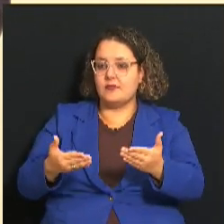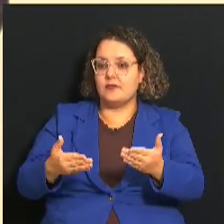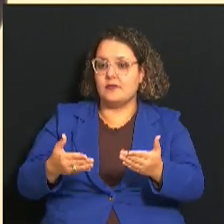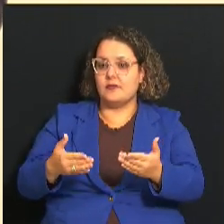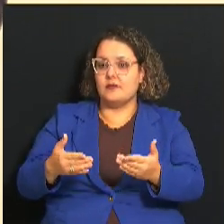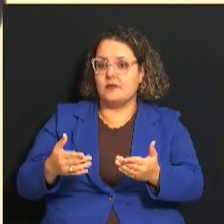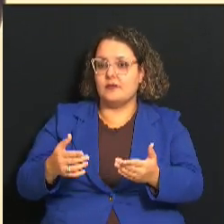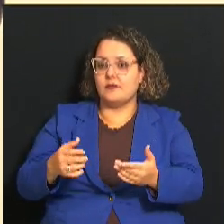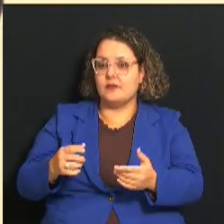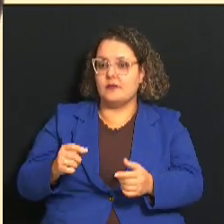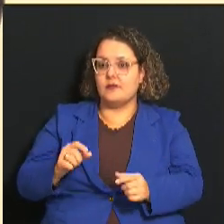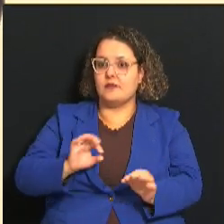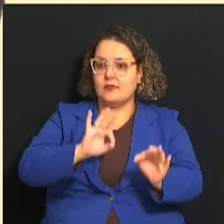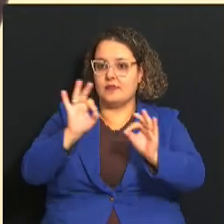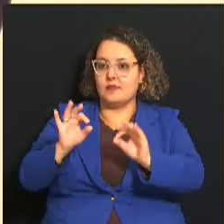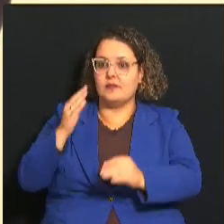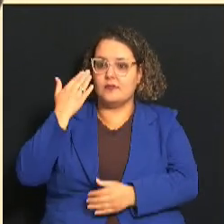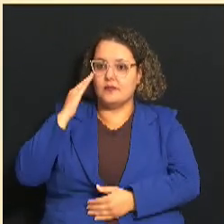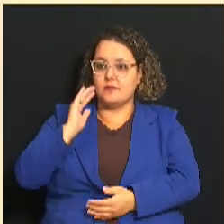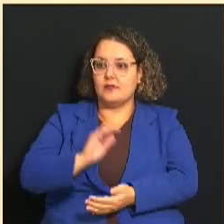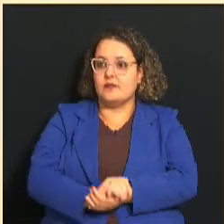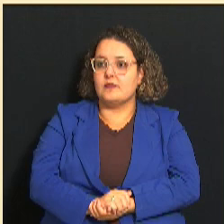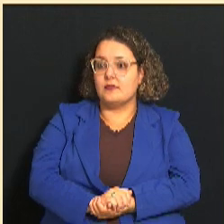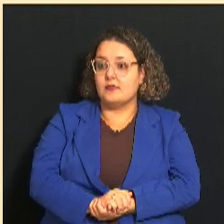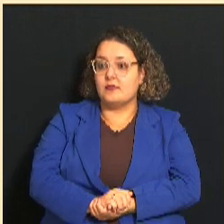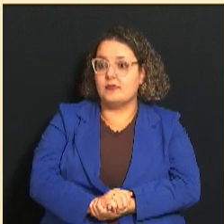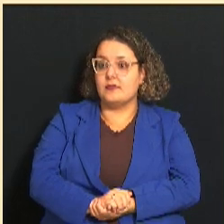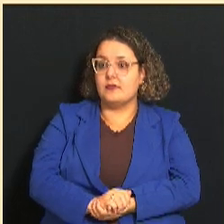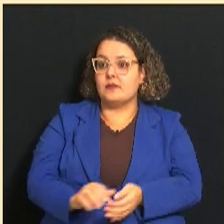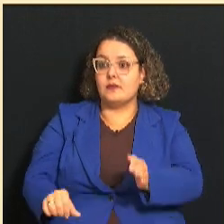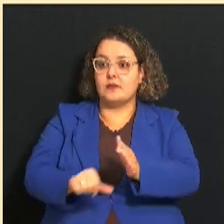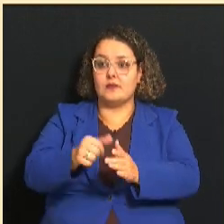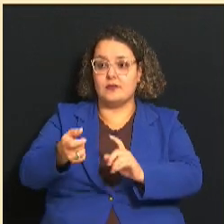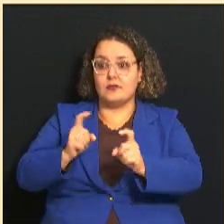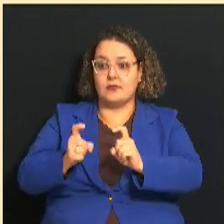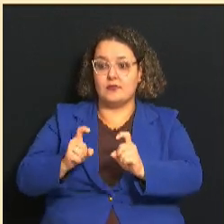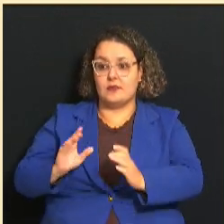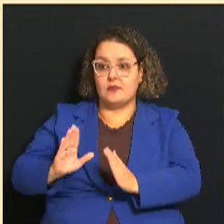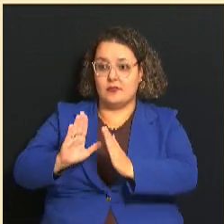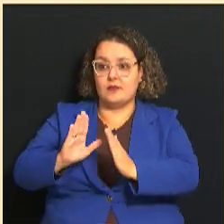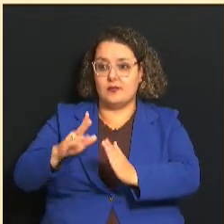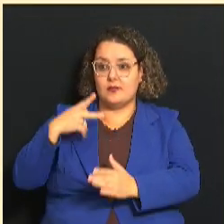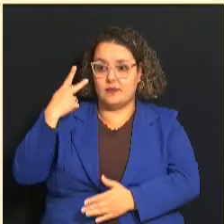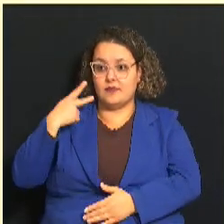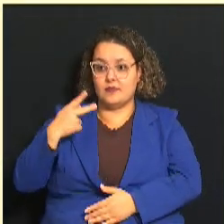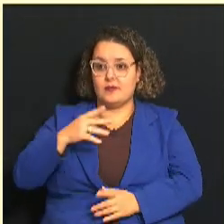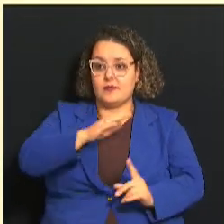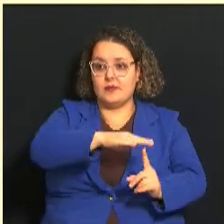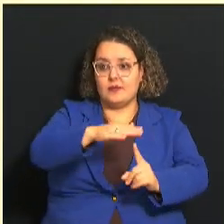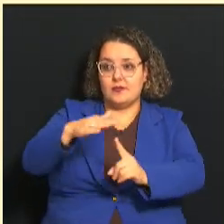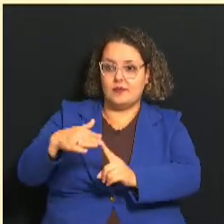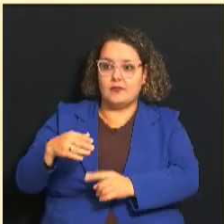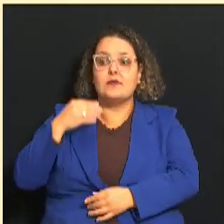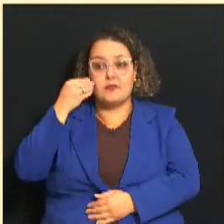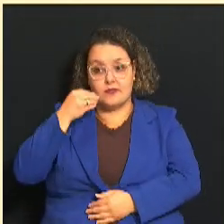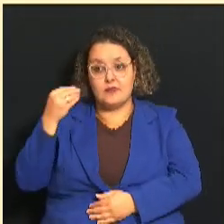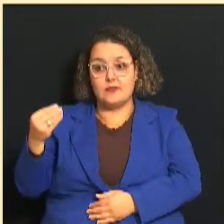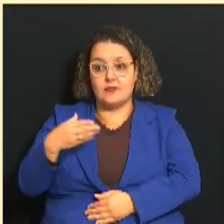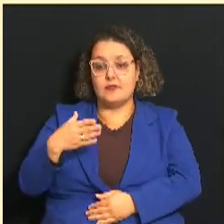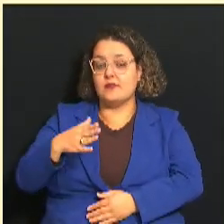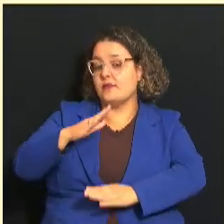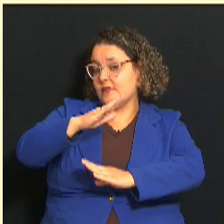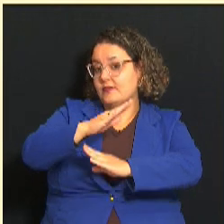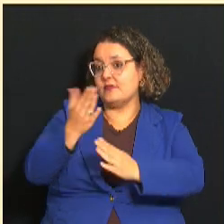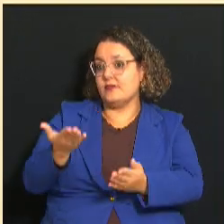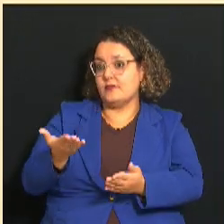quem não assistiu possa entender? Na verdade, foi a primeira reunião da Frente Parlamentar Ambientalista, que é uma experiência nova da Câmara, na verdade é